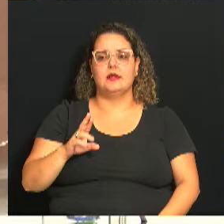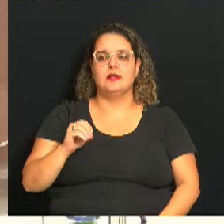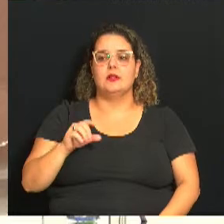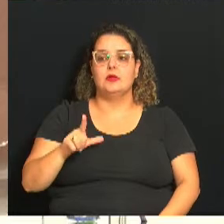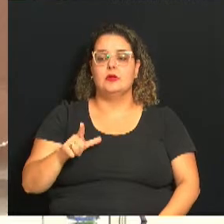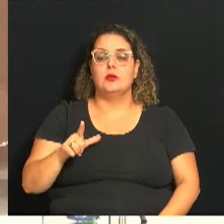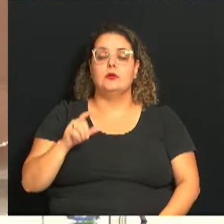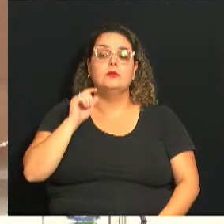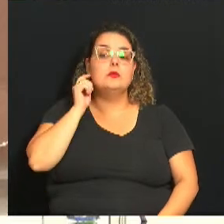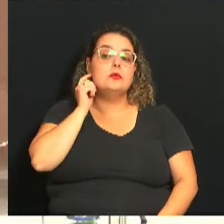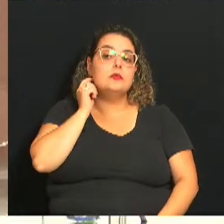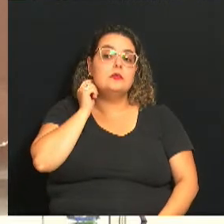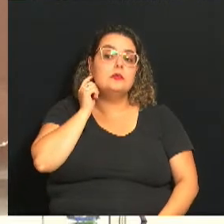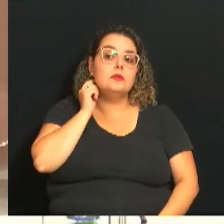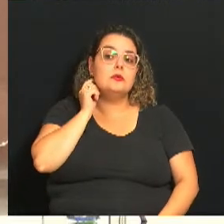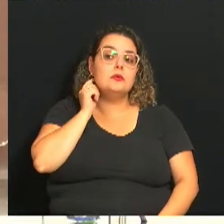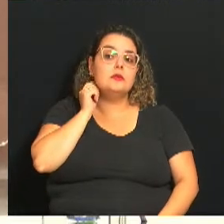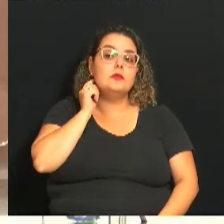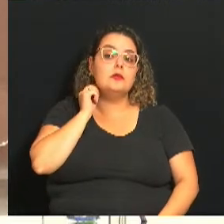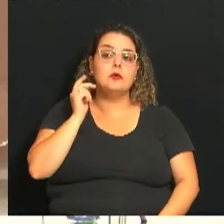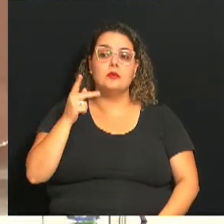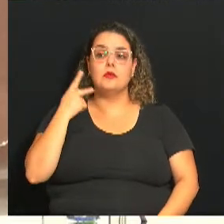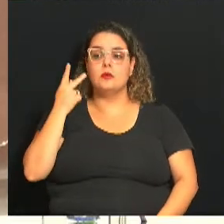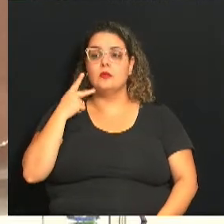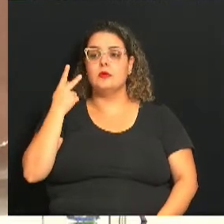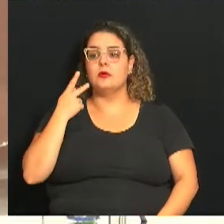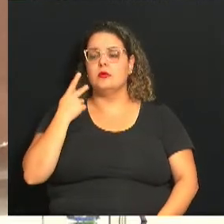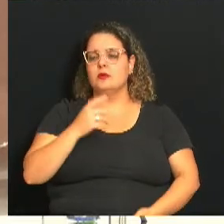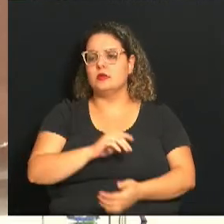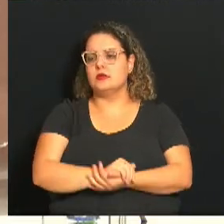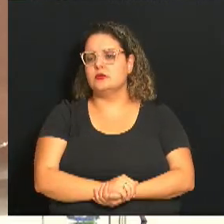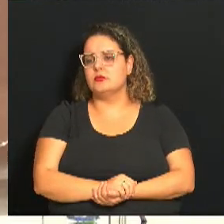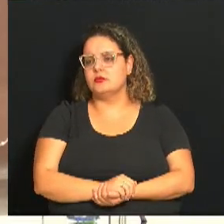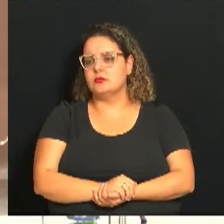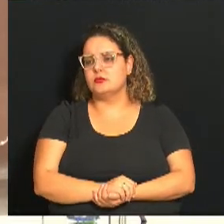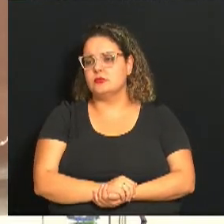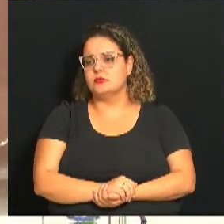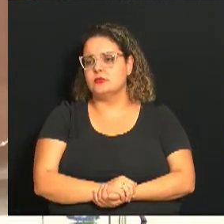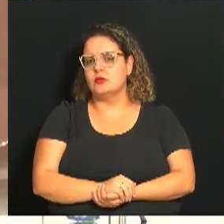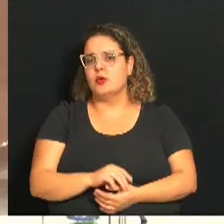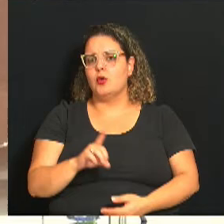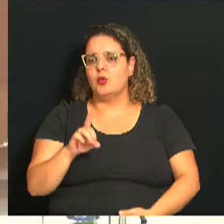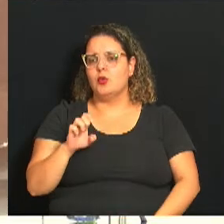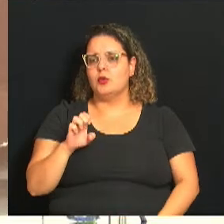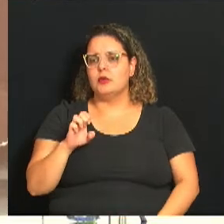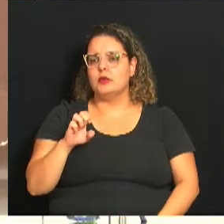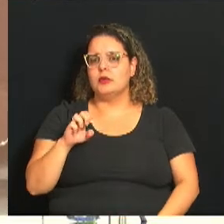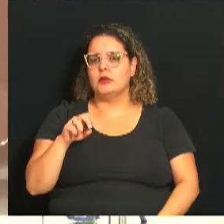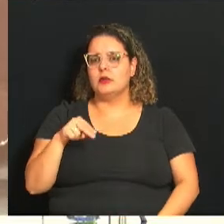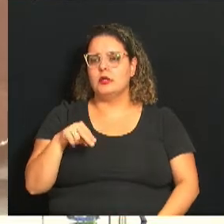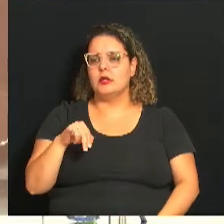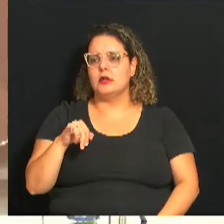assessor do vereador Marcelo, o Dene, quer fazer uma pergunta, Dene, é isso?